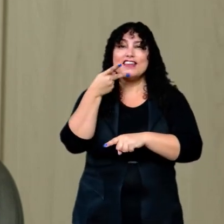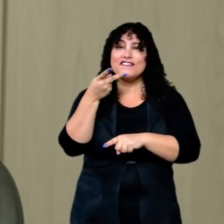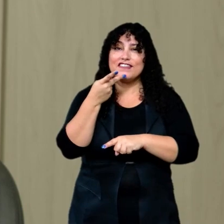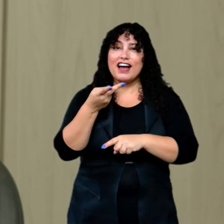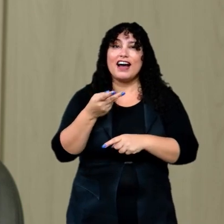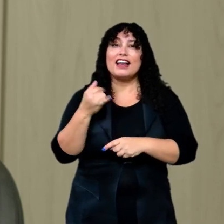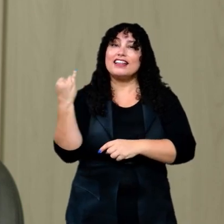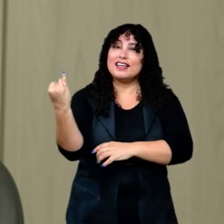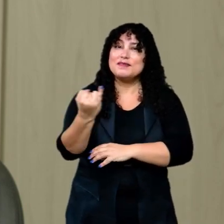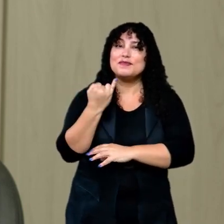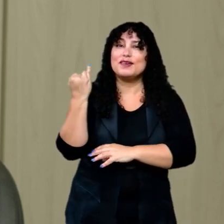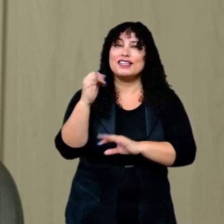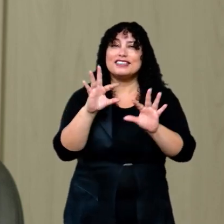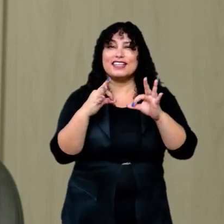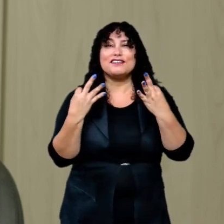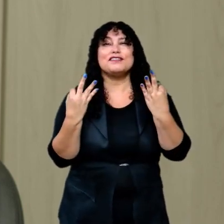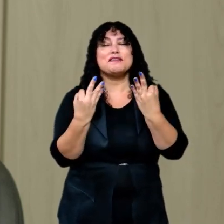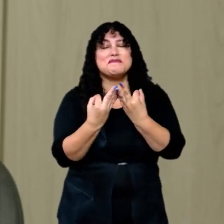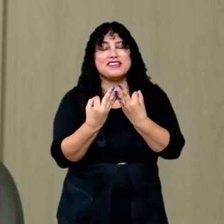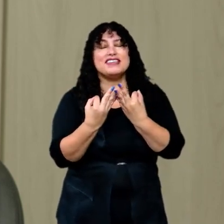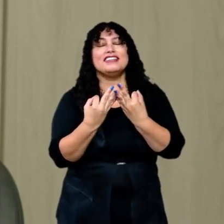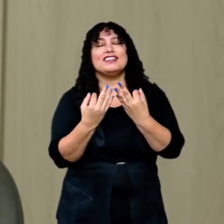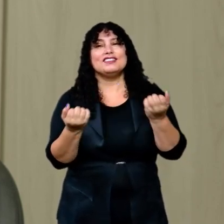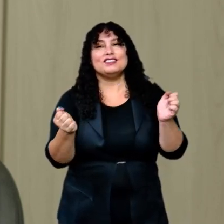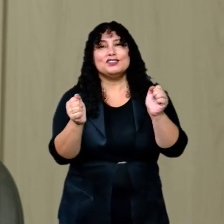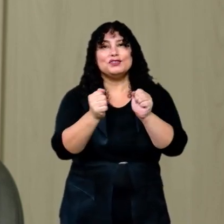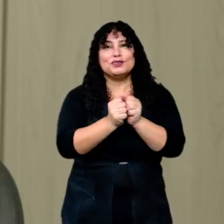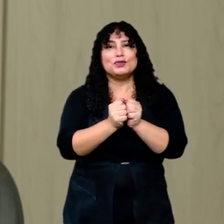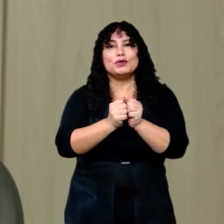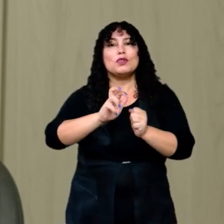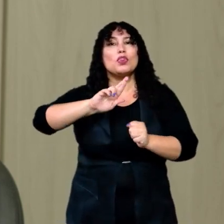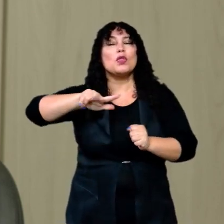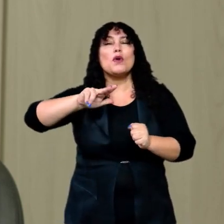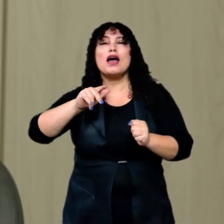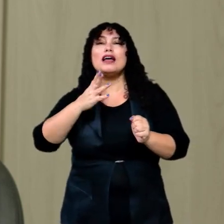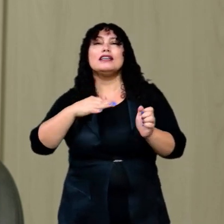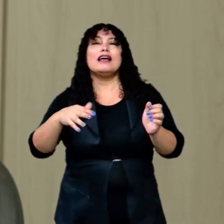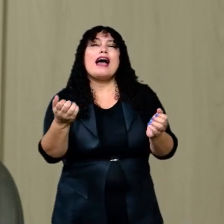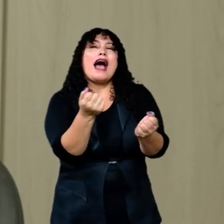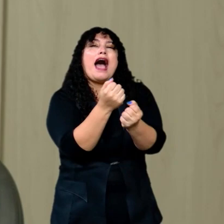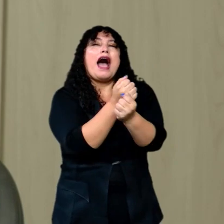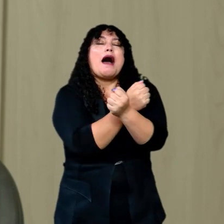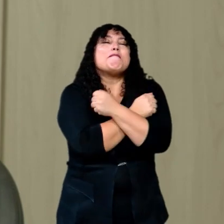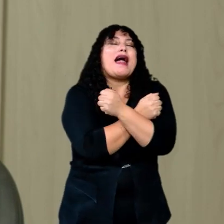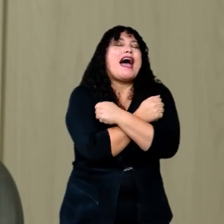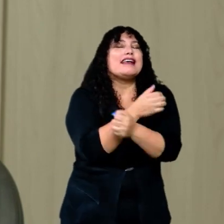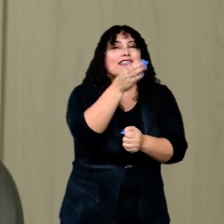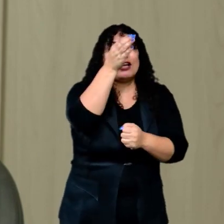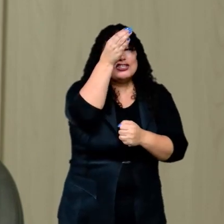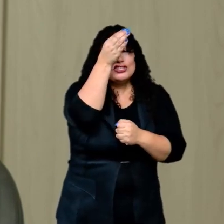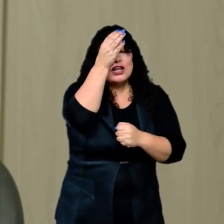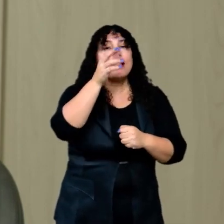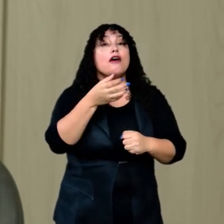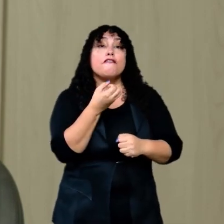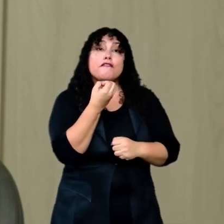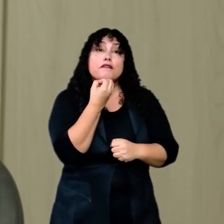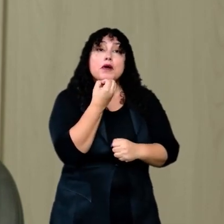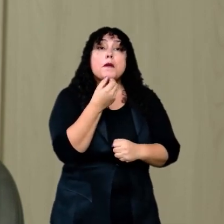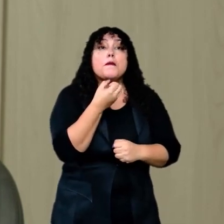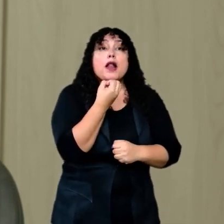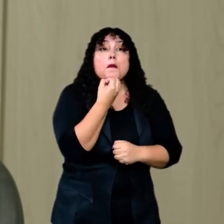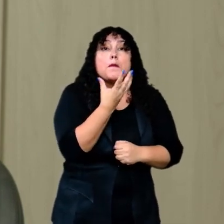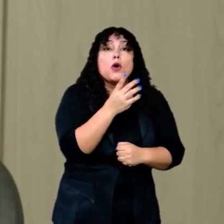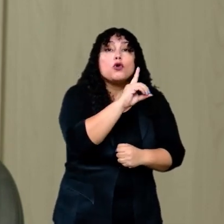da importância da família também fazer isso. Não é chegar e dizer, abraça a tia, não, dá bom dia. Que às